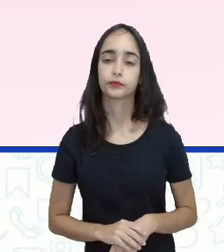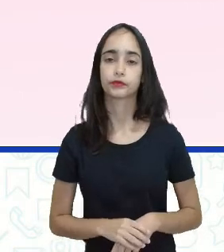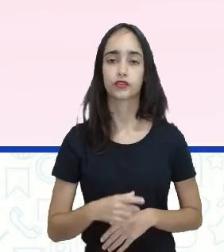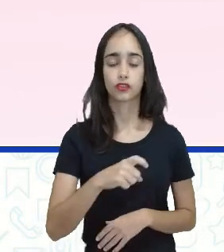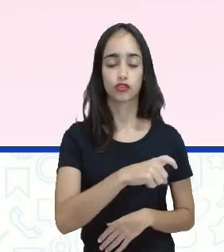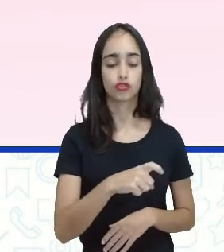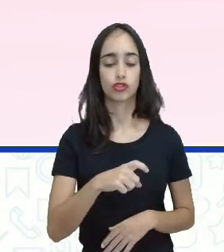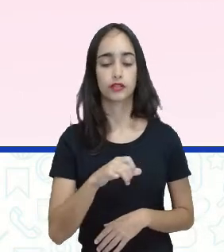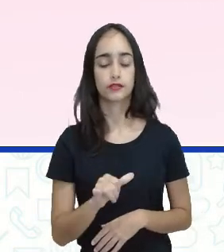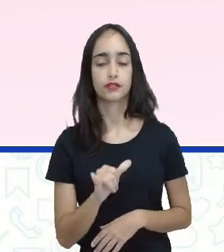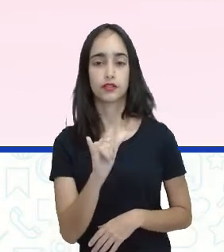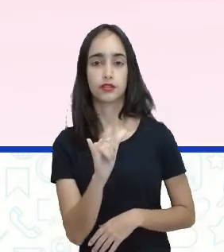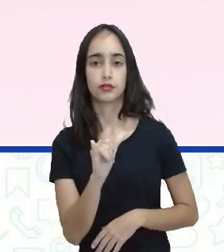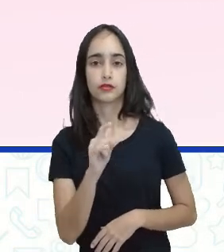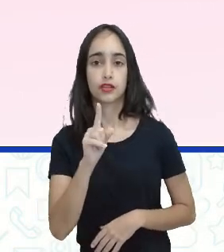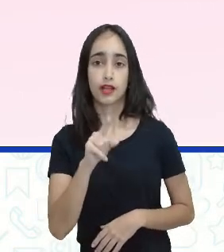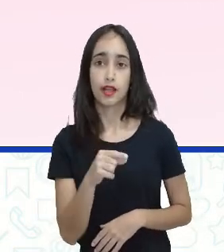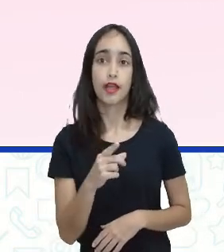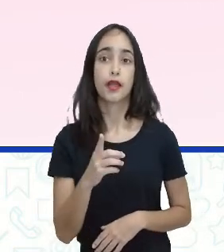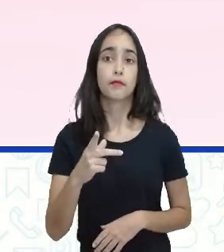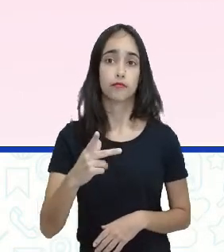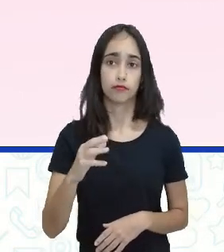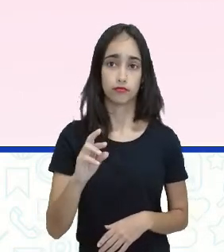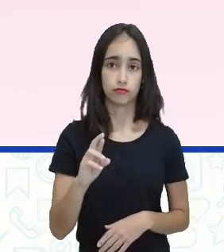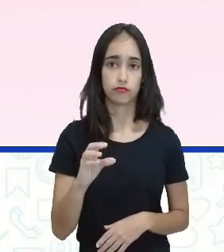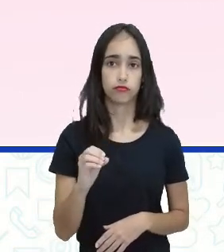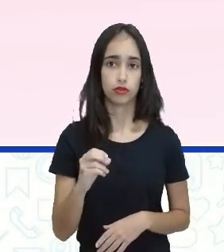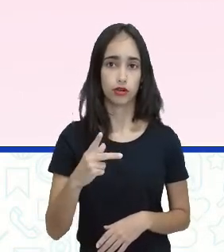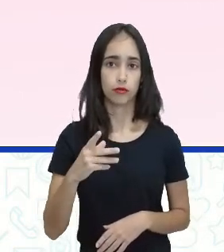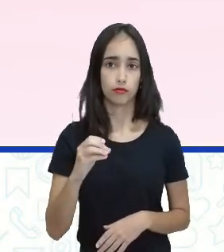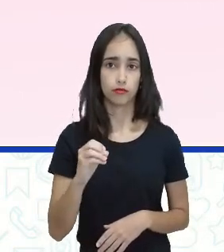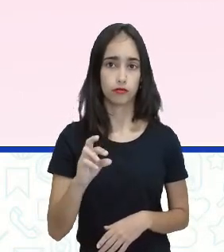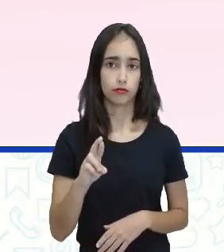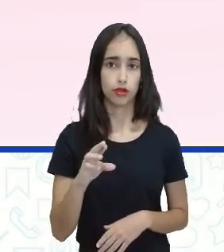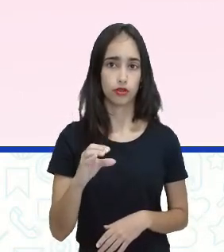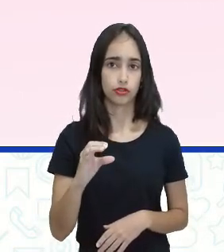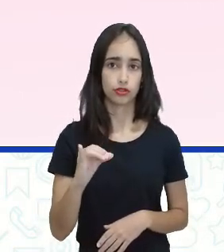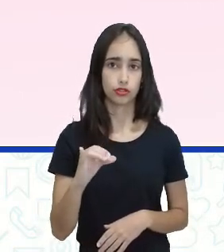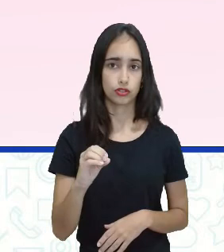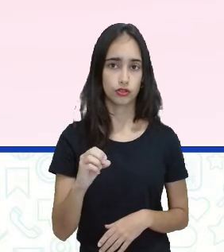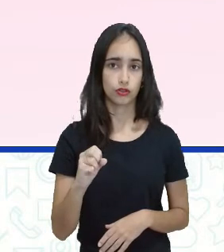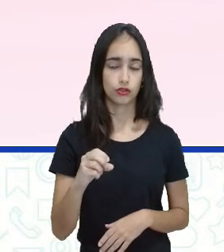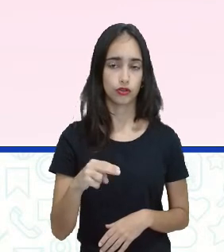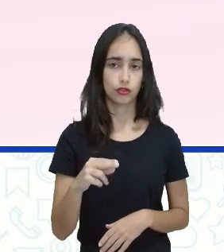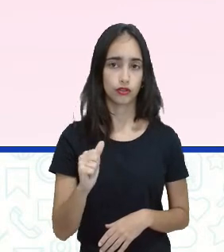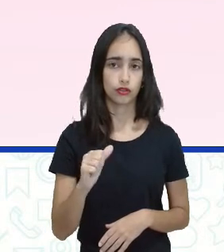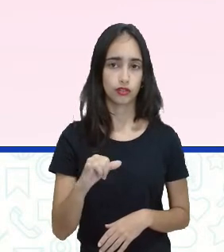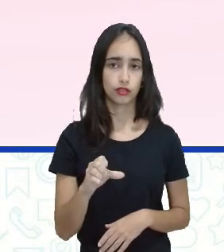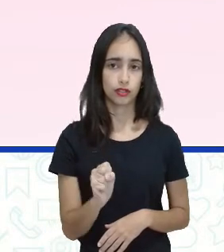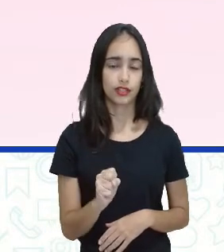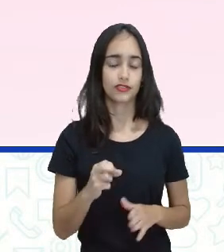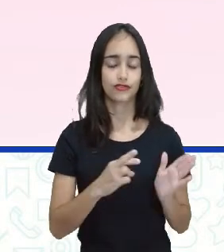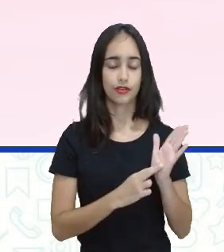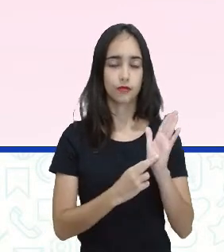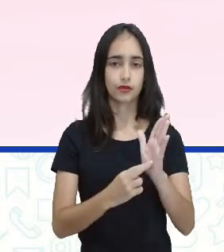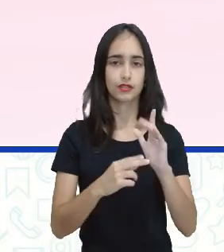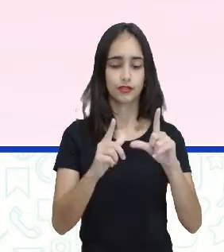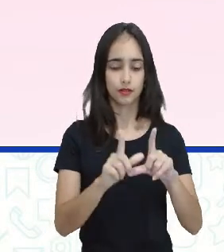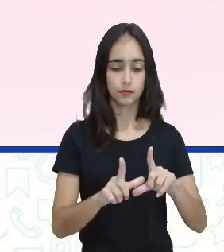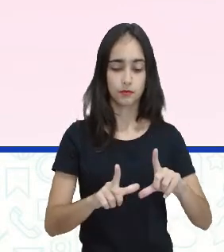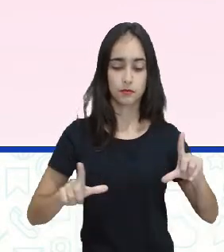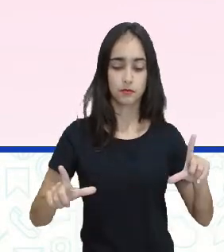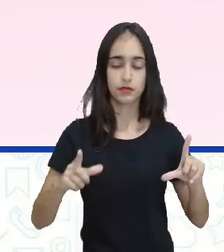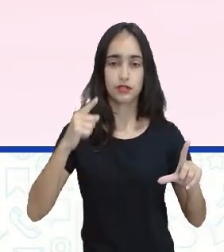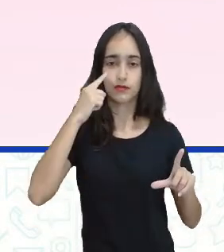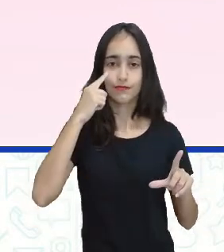e y são diretamente proporcionais e estão representadas no gráfico ao lado.